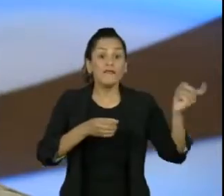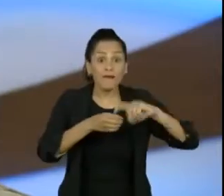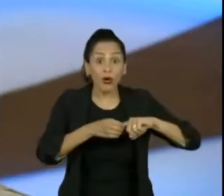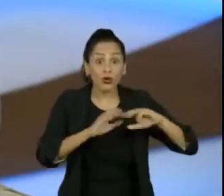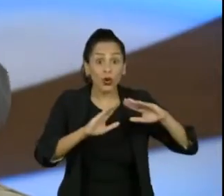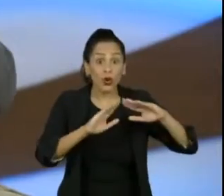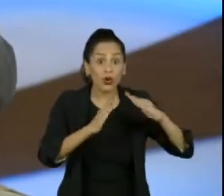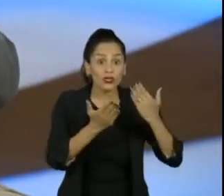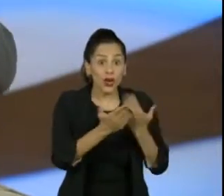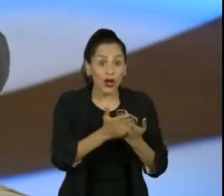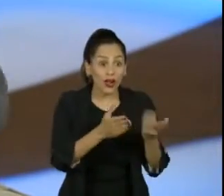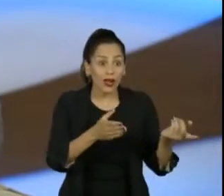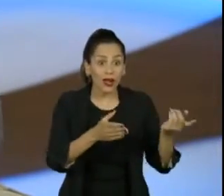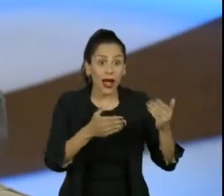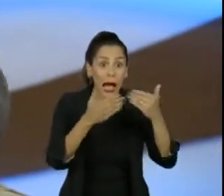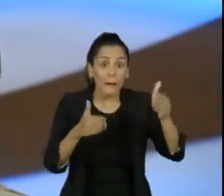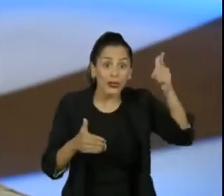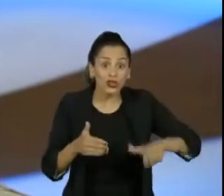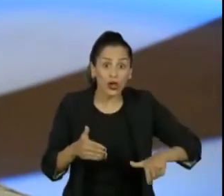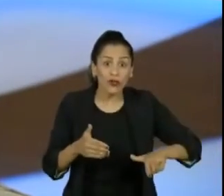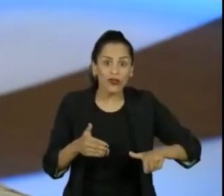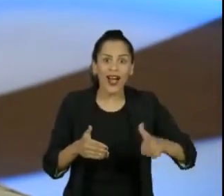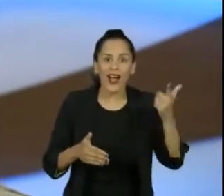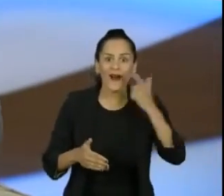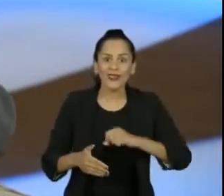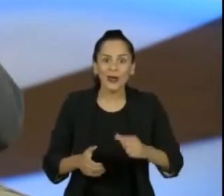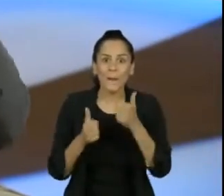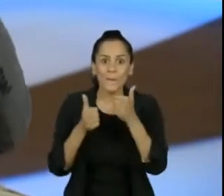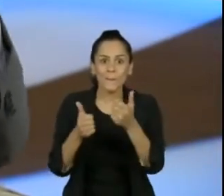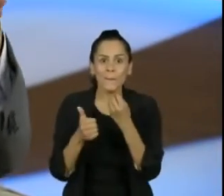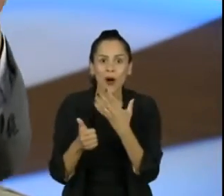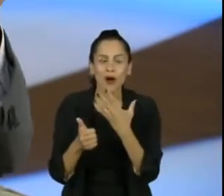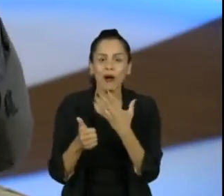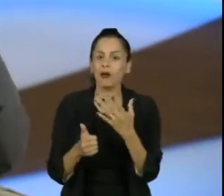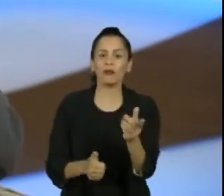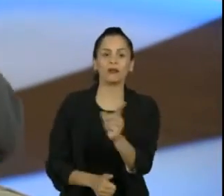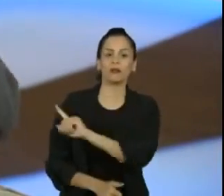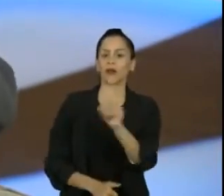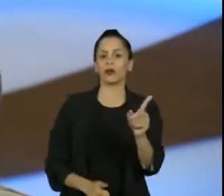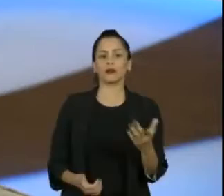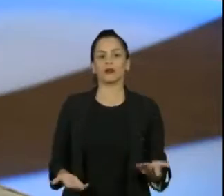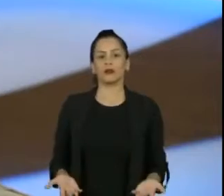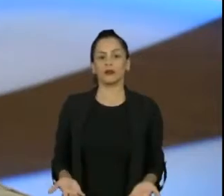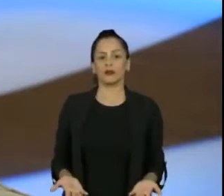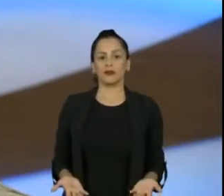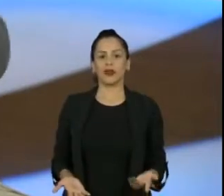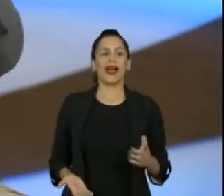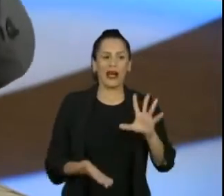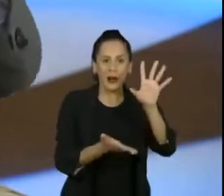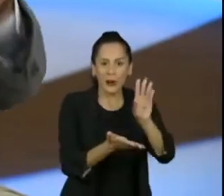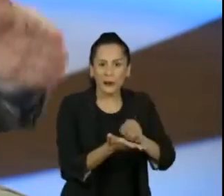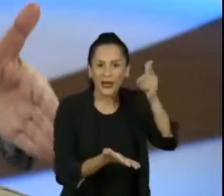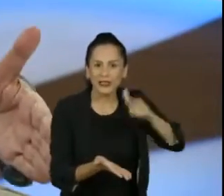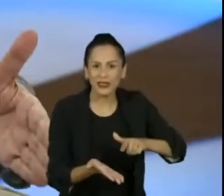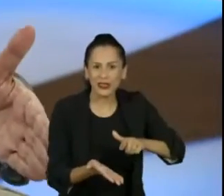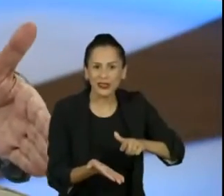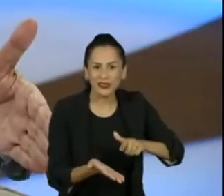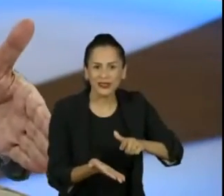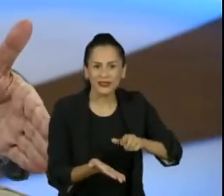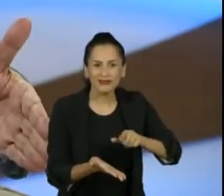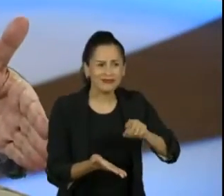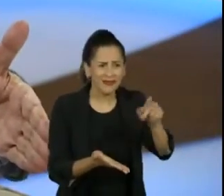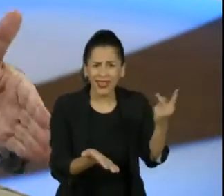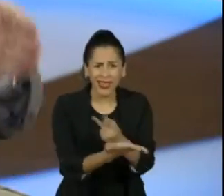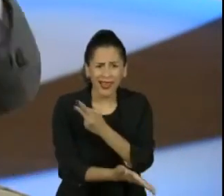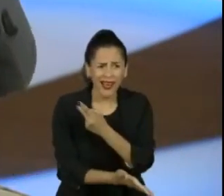Não. Vamos colocar isso com muita clareza. Não. Então, nós vamos copiar o que deu errado? Respondido a